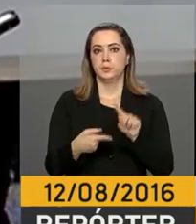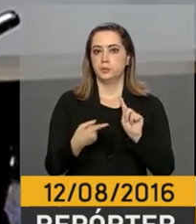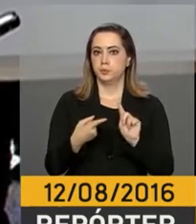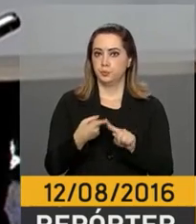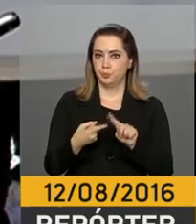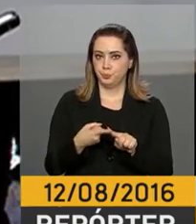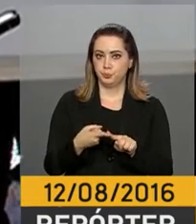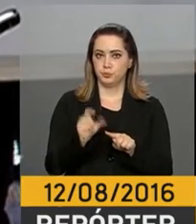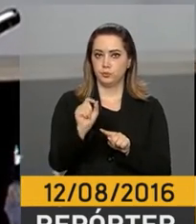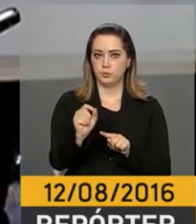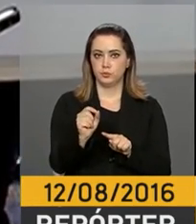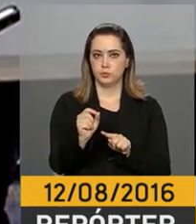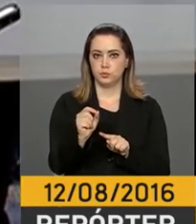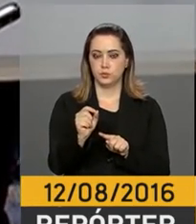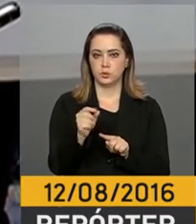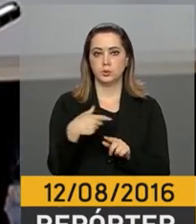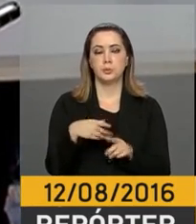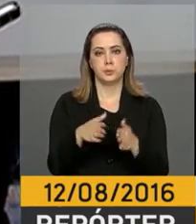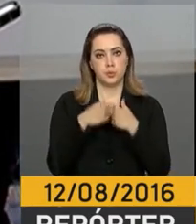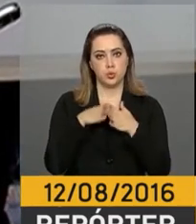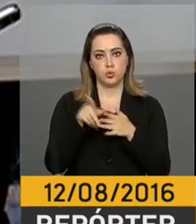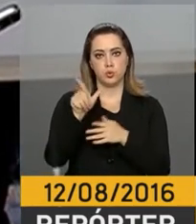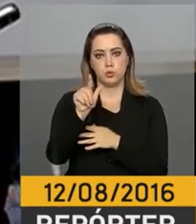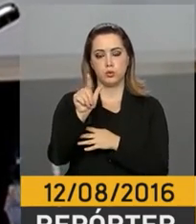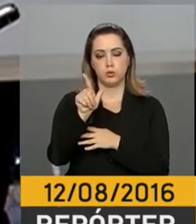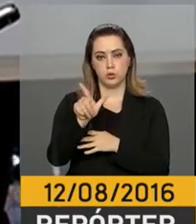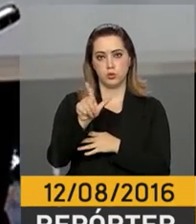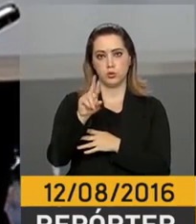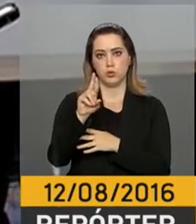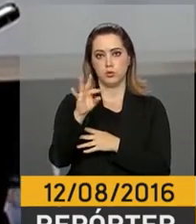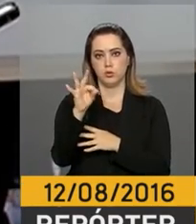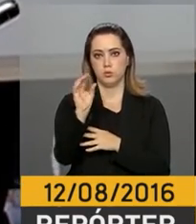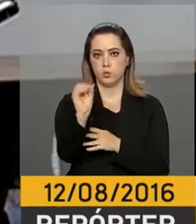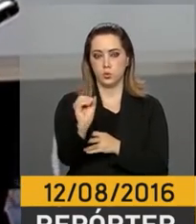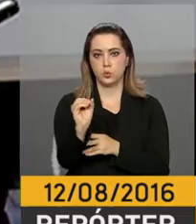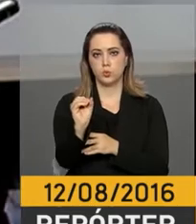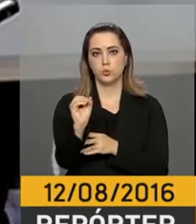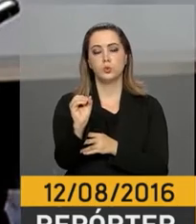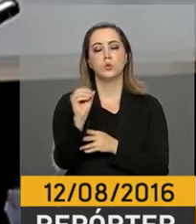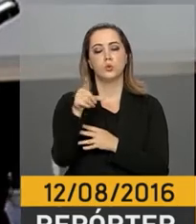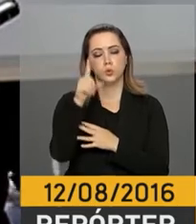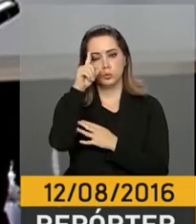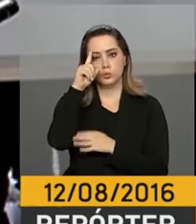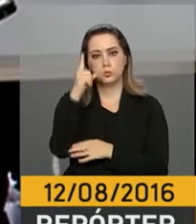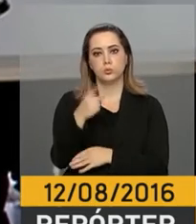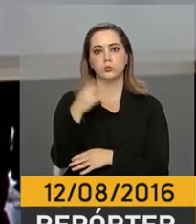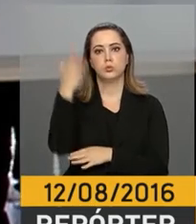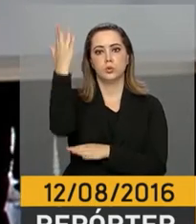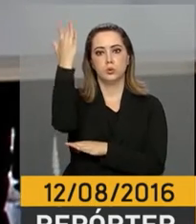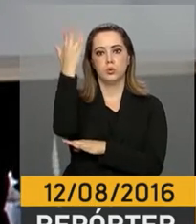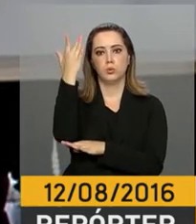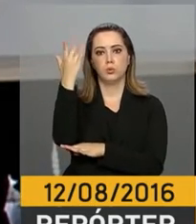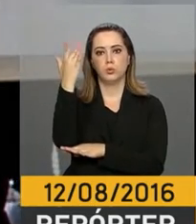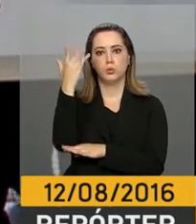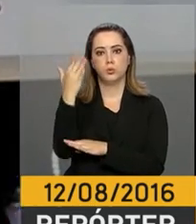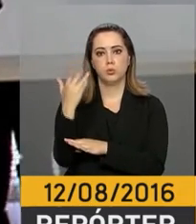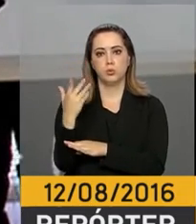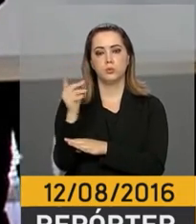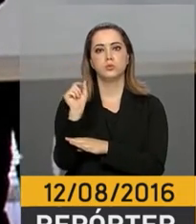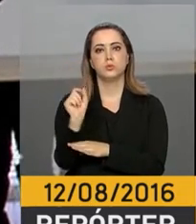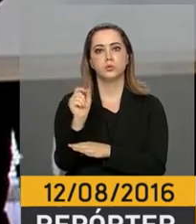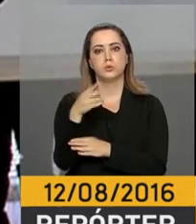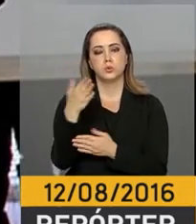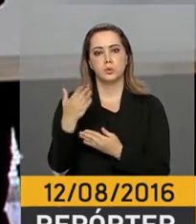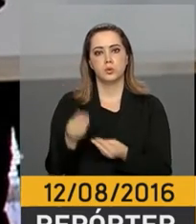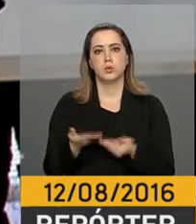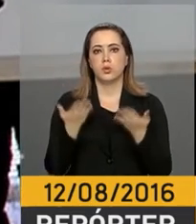a decretação do luto oficial, que sempre é uma homenagem que se presta sempre ao soldado